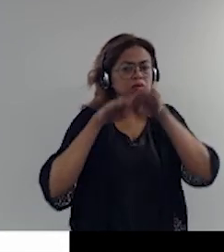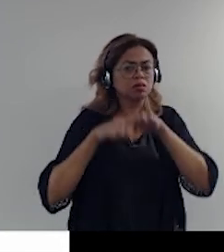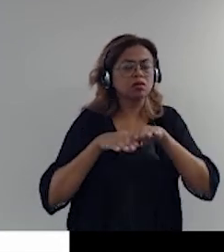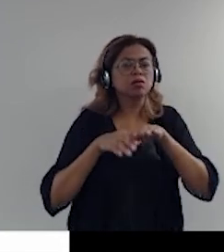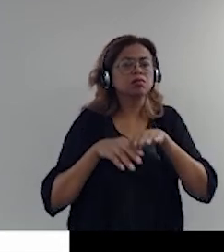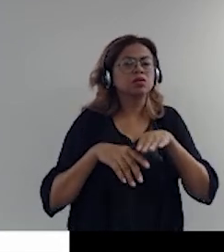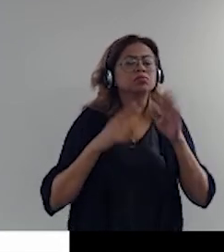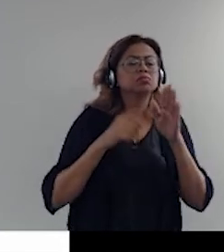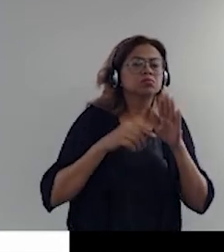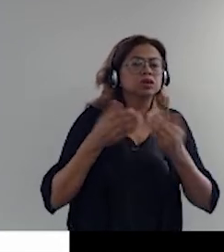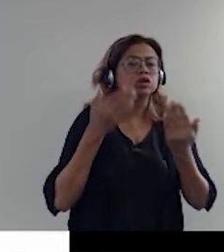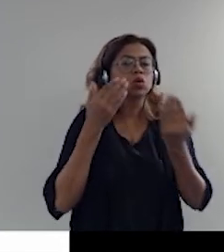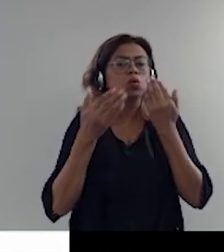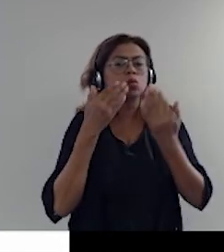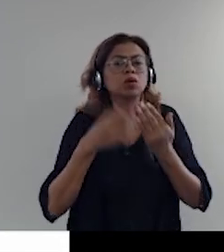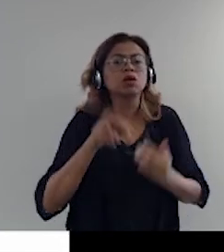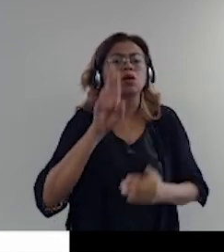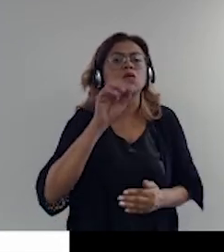recursos